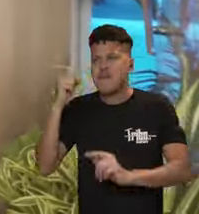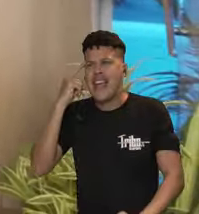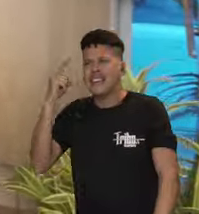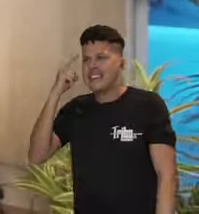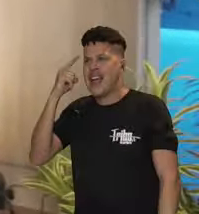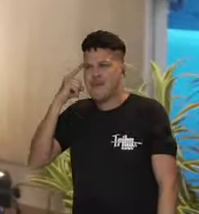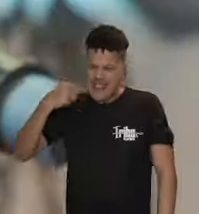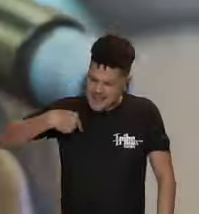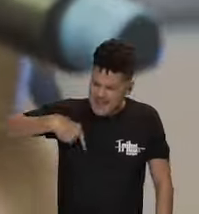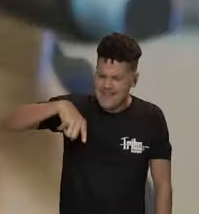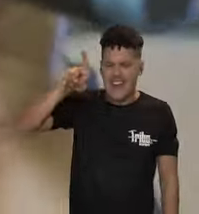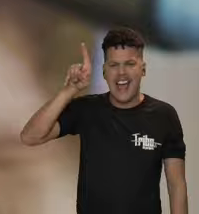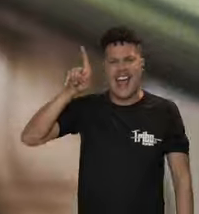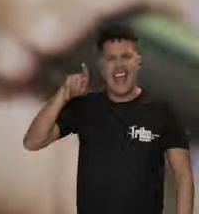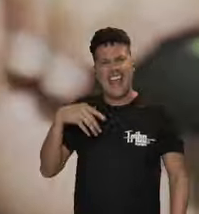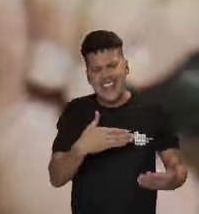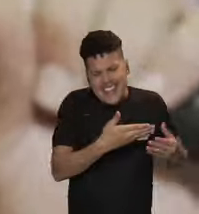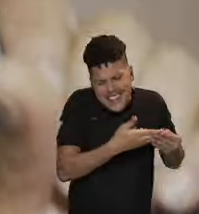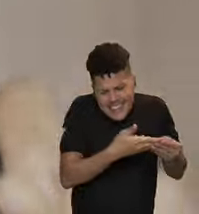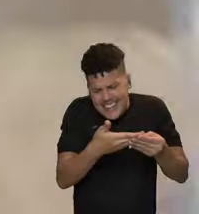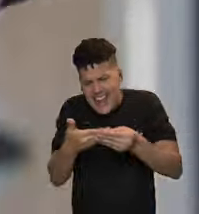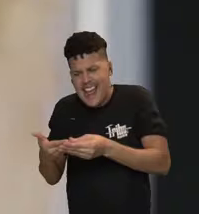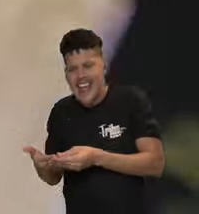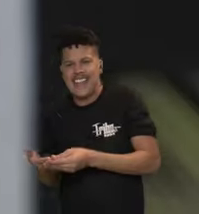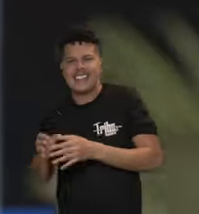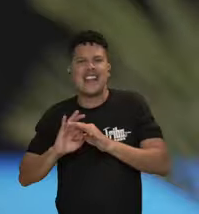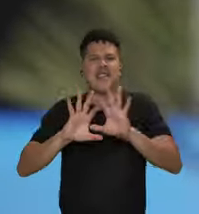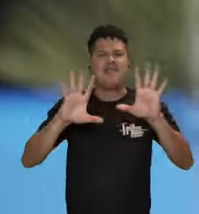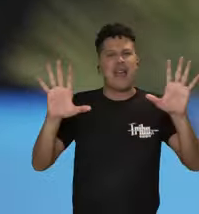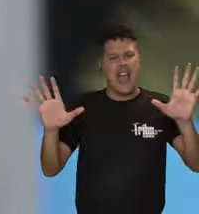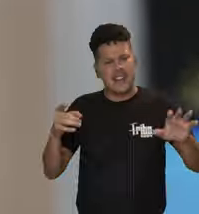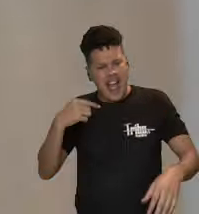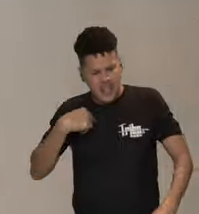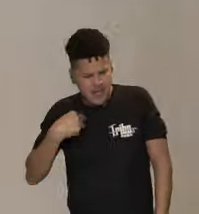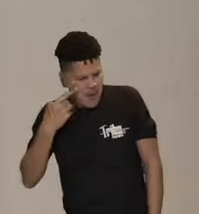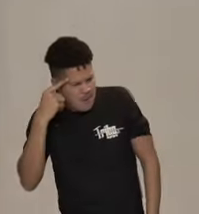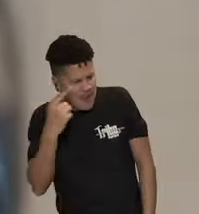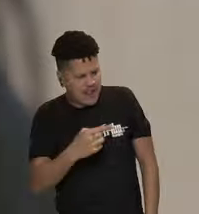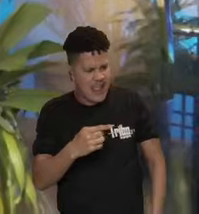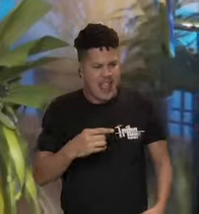do mar e traga a liberdade que eu te mandei buscar.